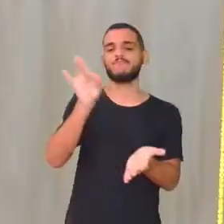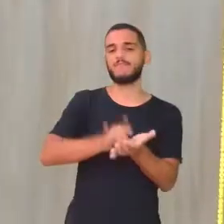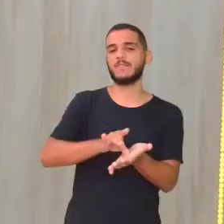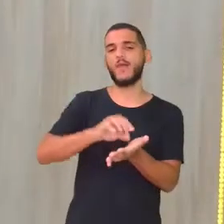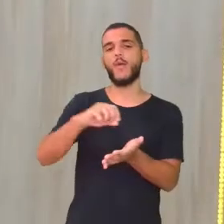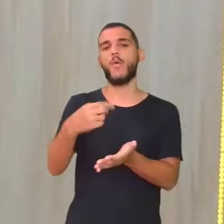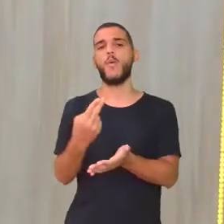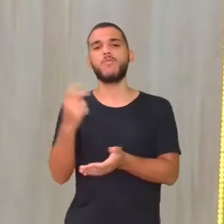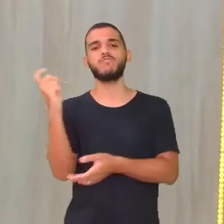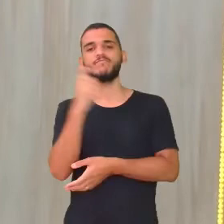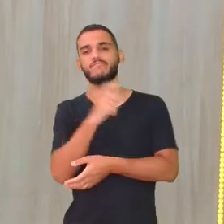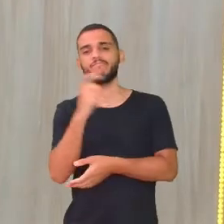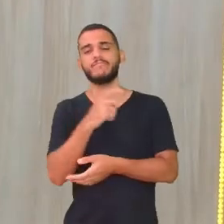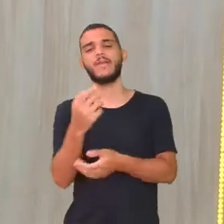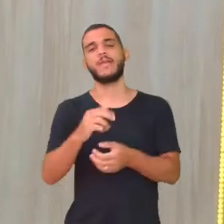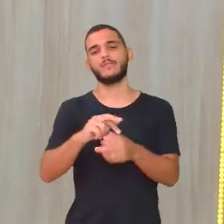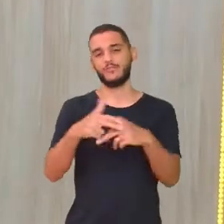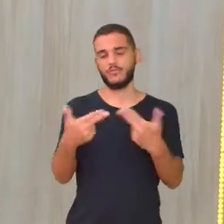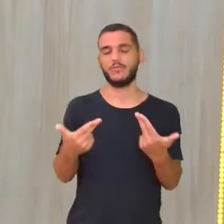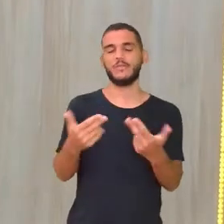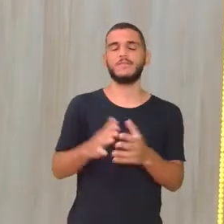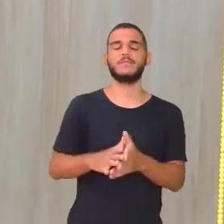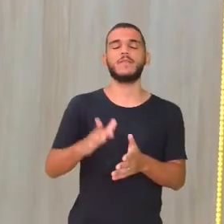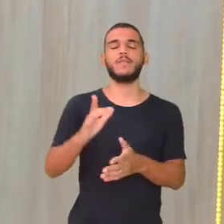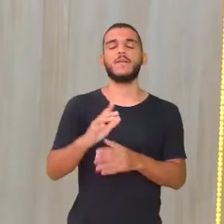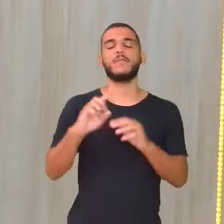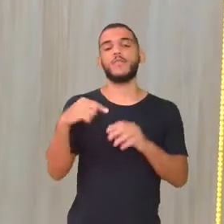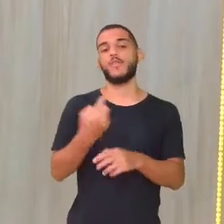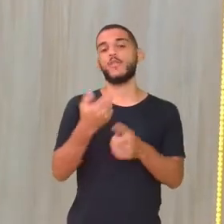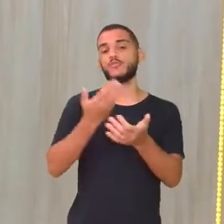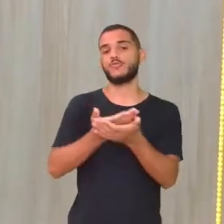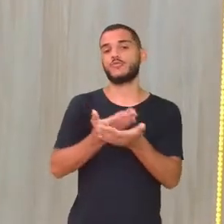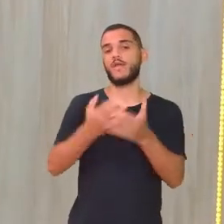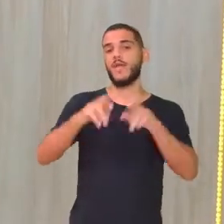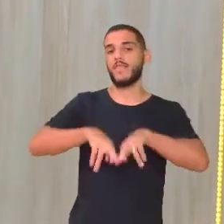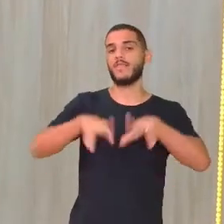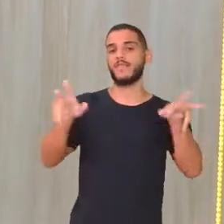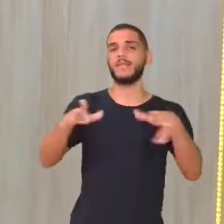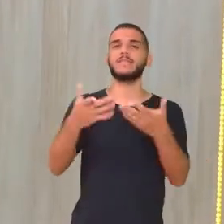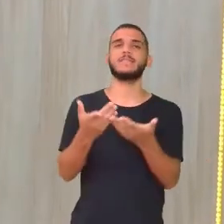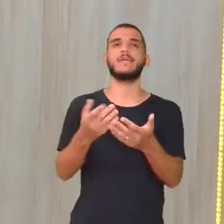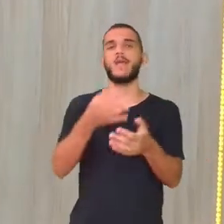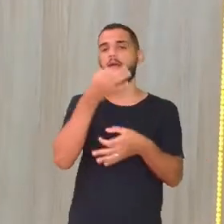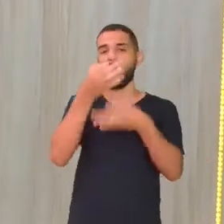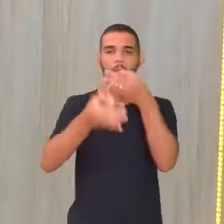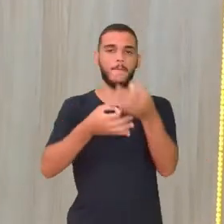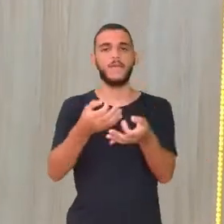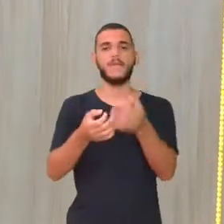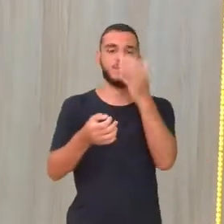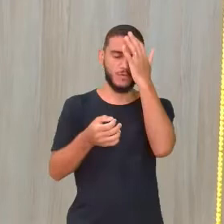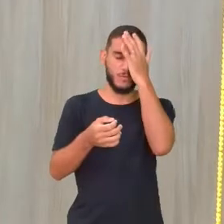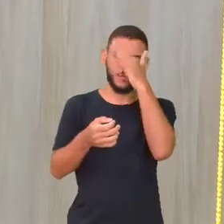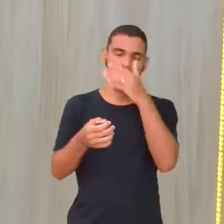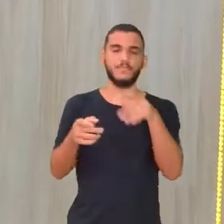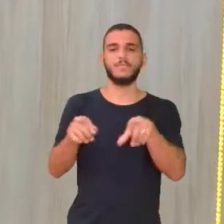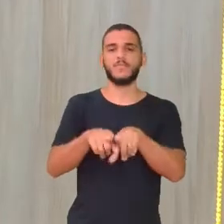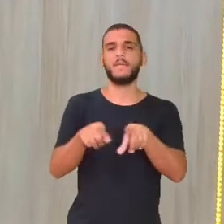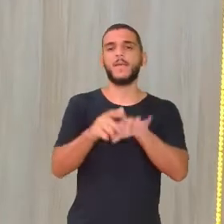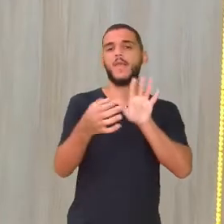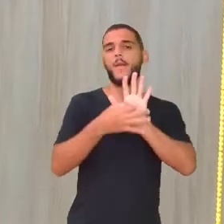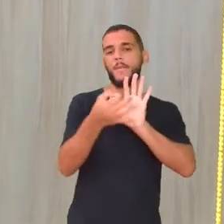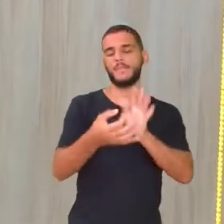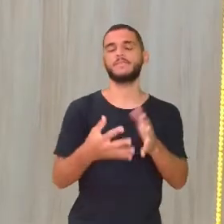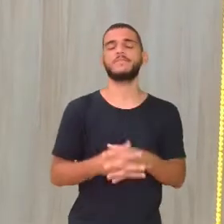ver a diferença aí entre argumento, entre fato, entre opinião, mais para frente da aula, tá certo? Então, essas